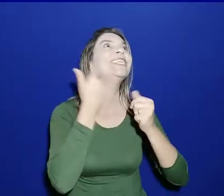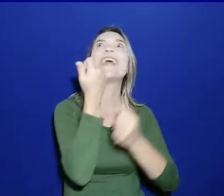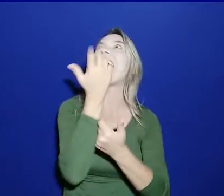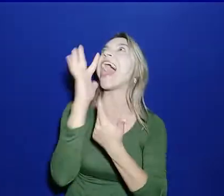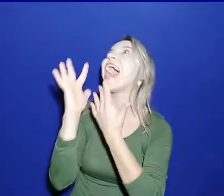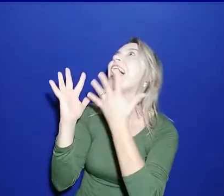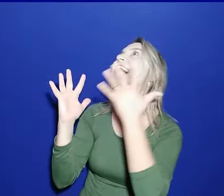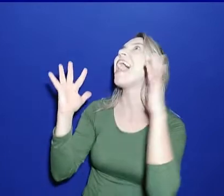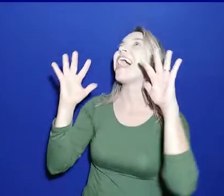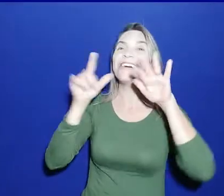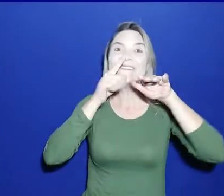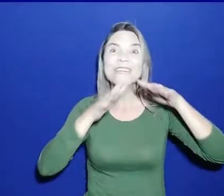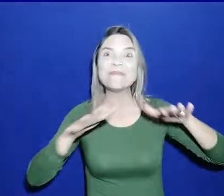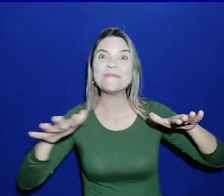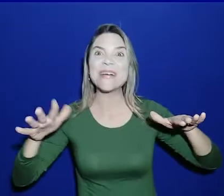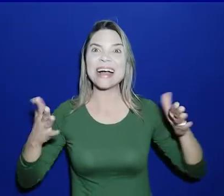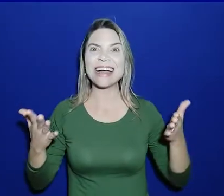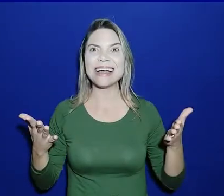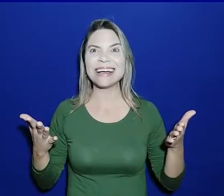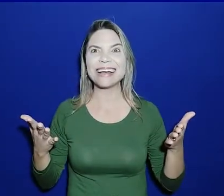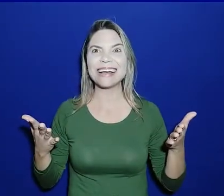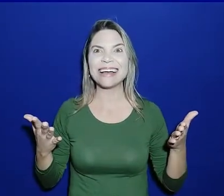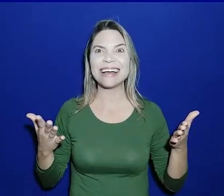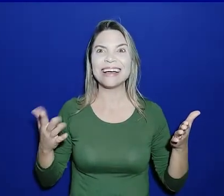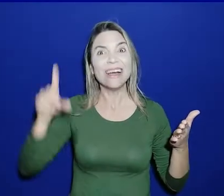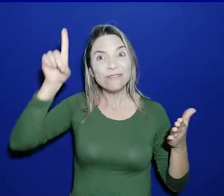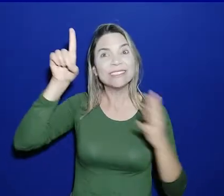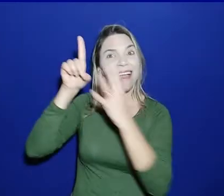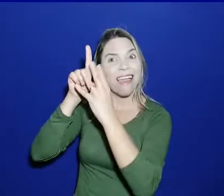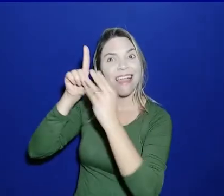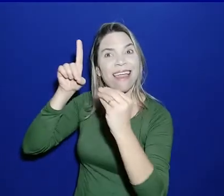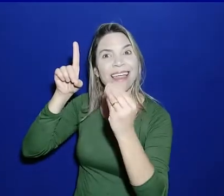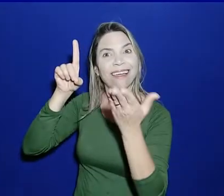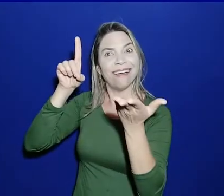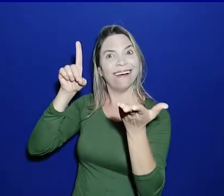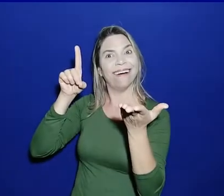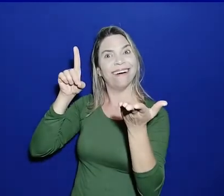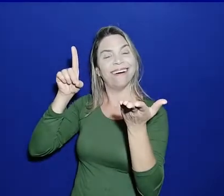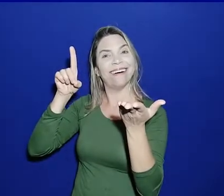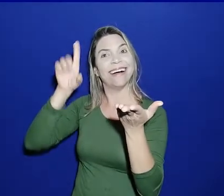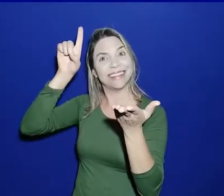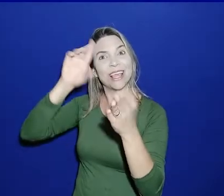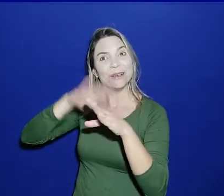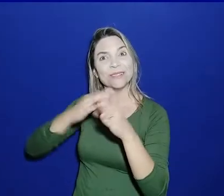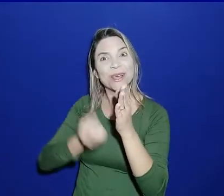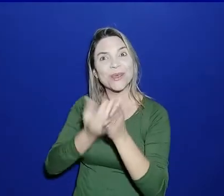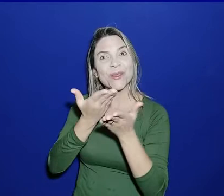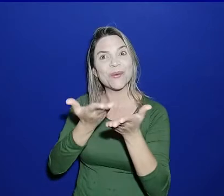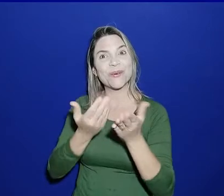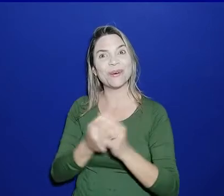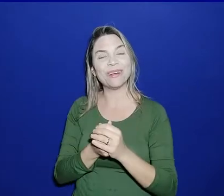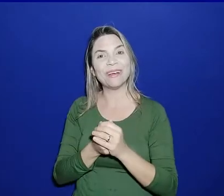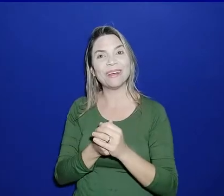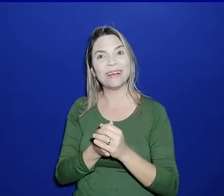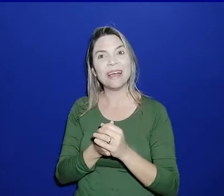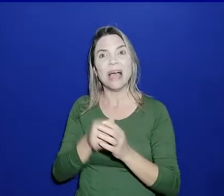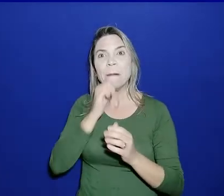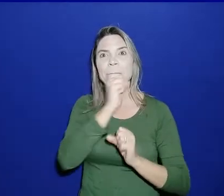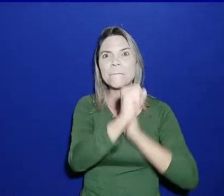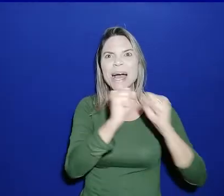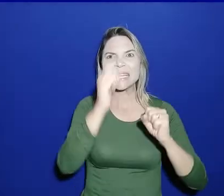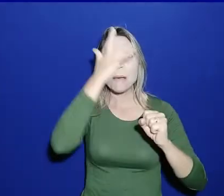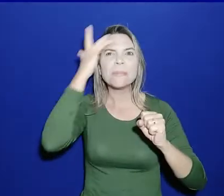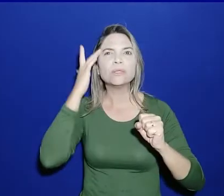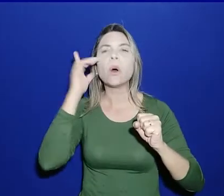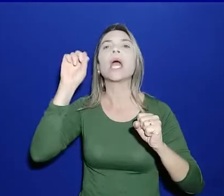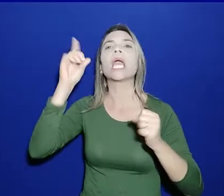de quem? Olhe para a sua consciência. Quem é que implantou em seu coração a certeza de que matar o outro é errado?